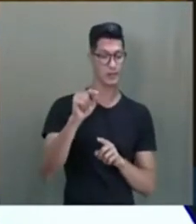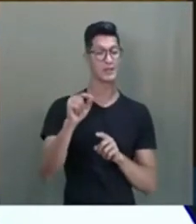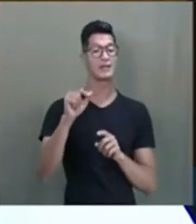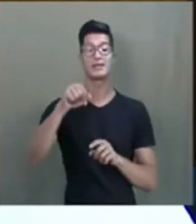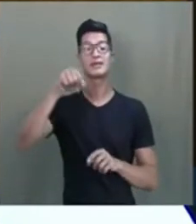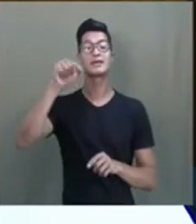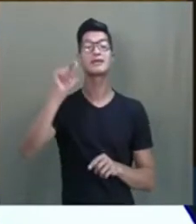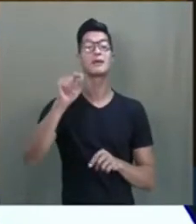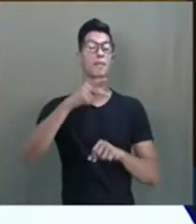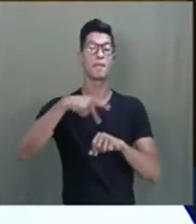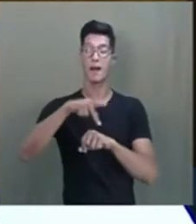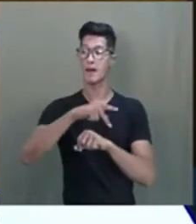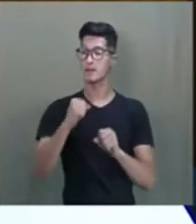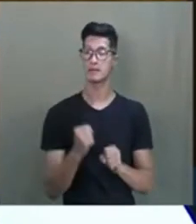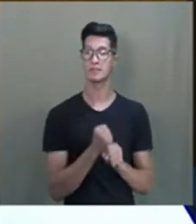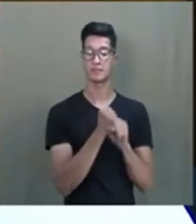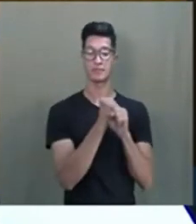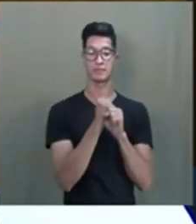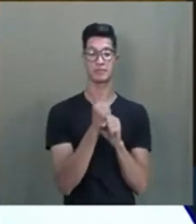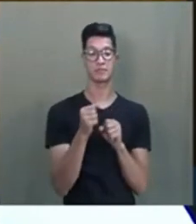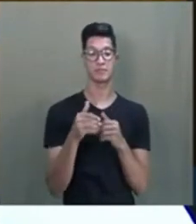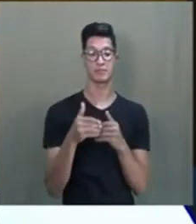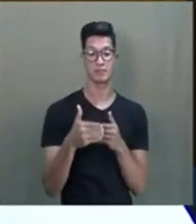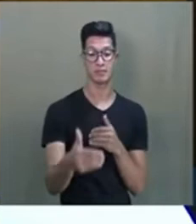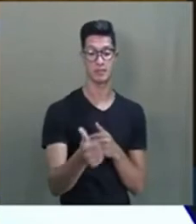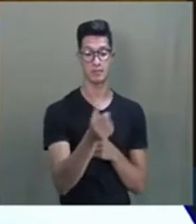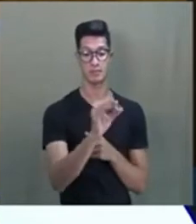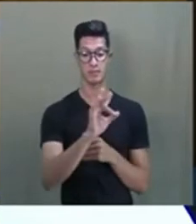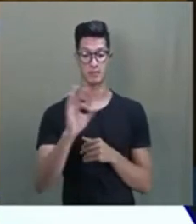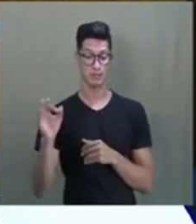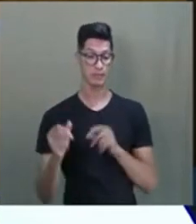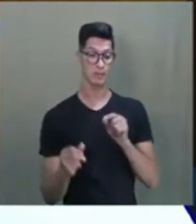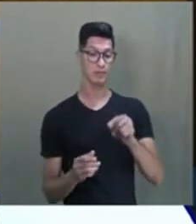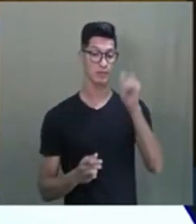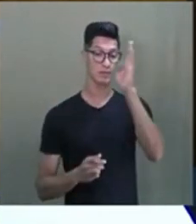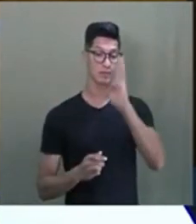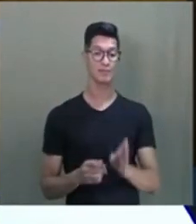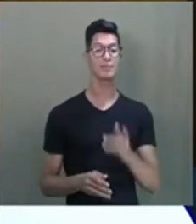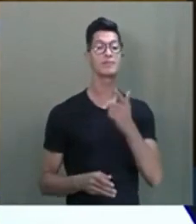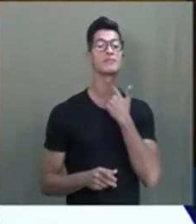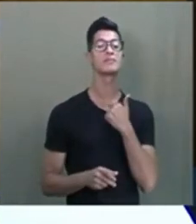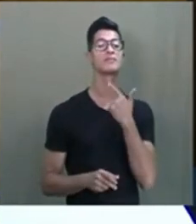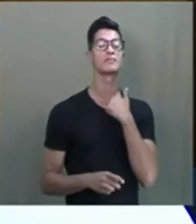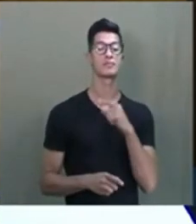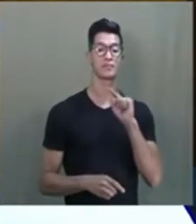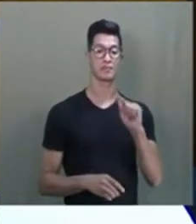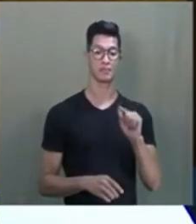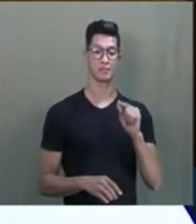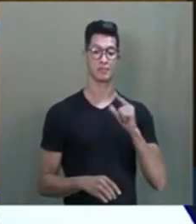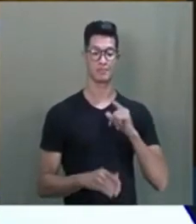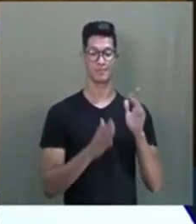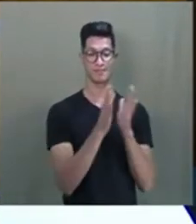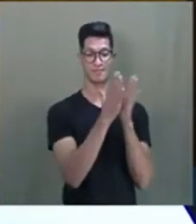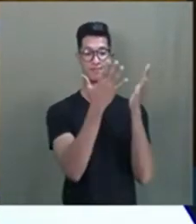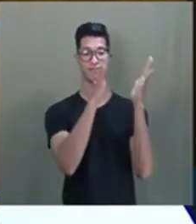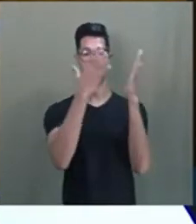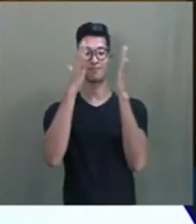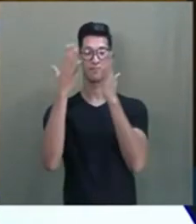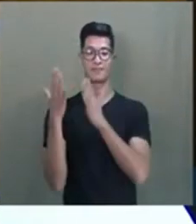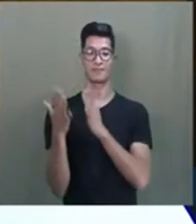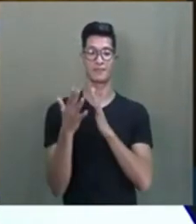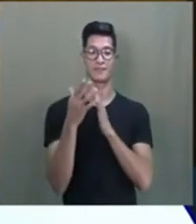país construiremos nos próximos 100 anos? Que Brasil desejamos que seja celebrado